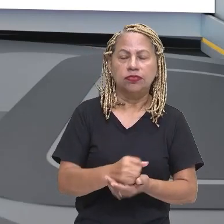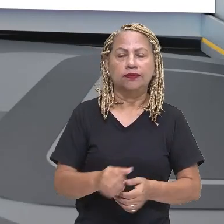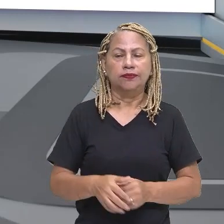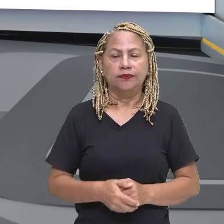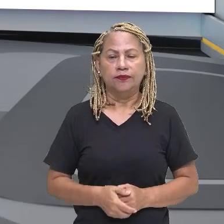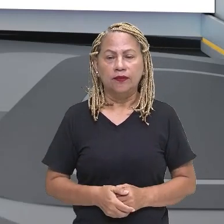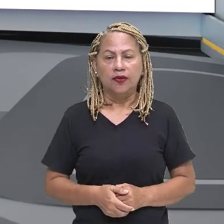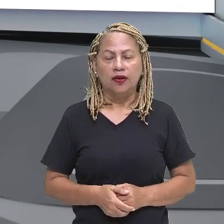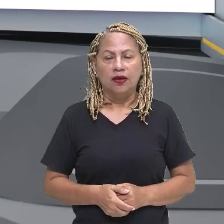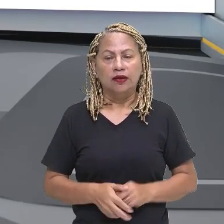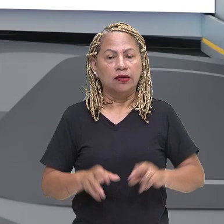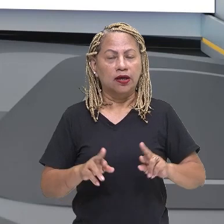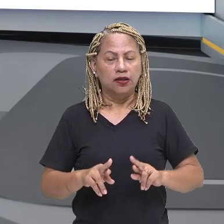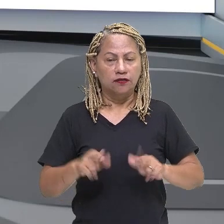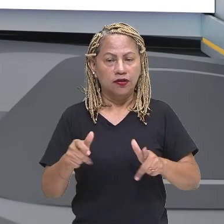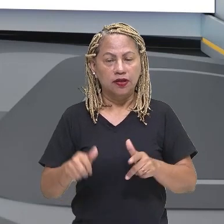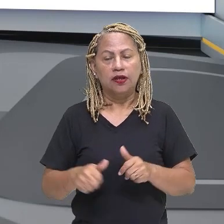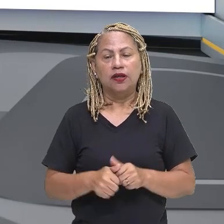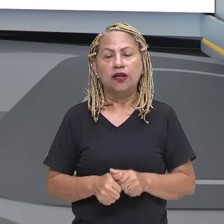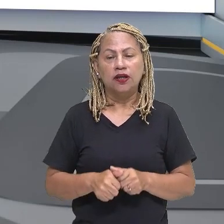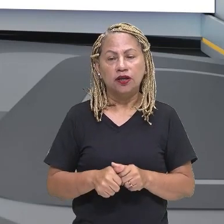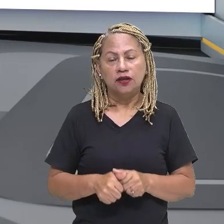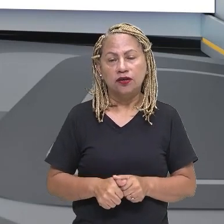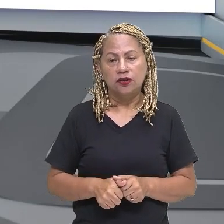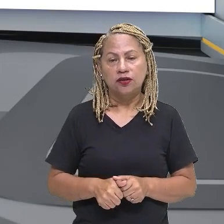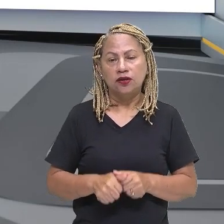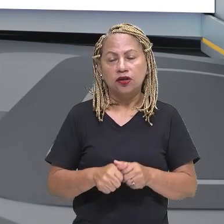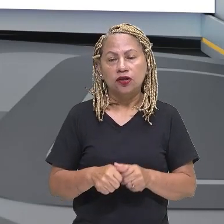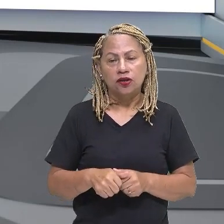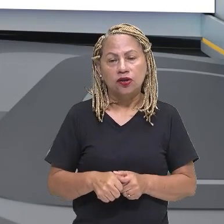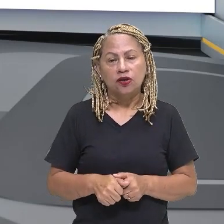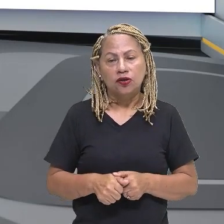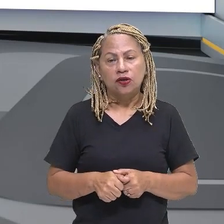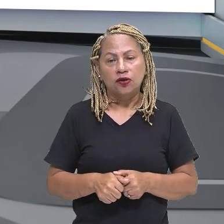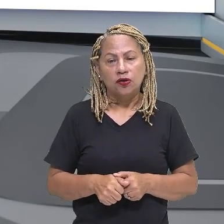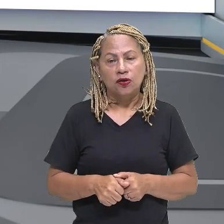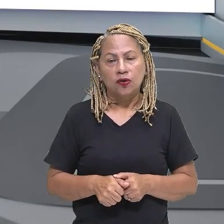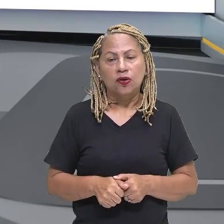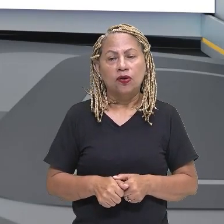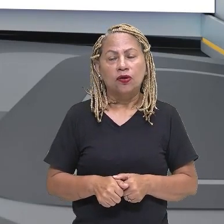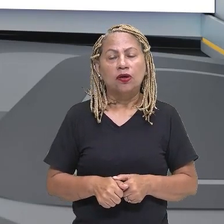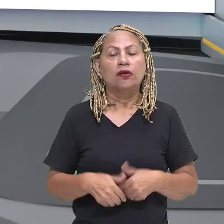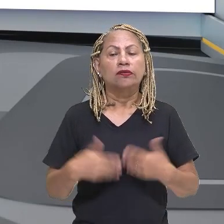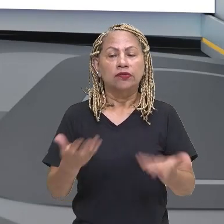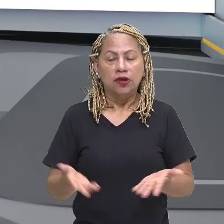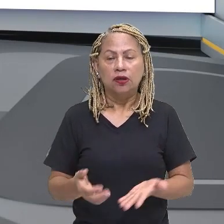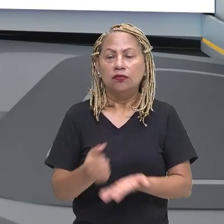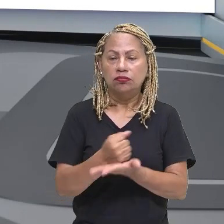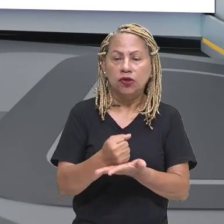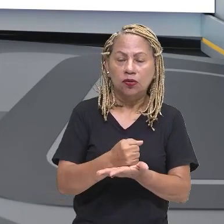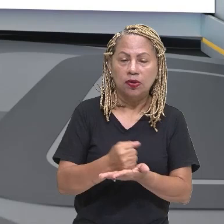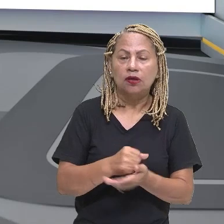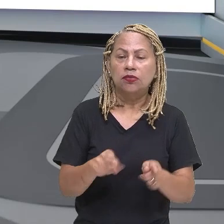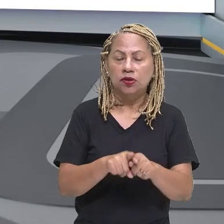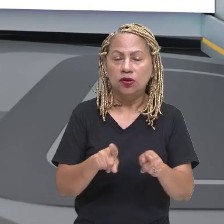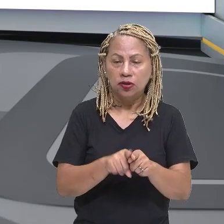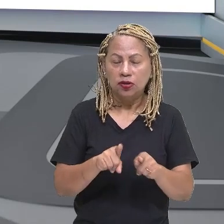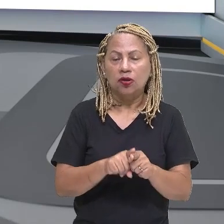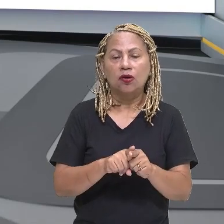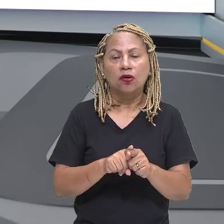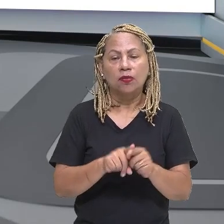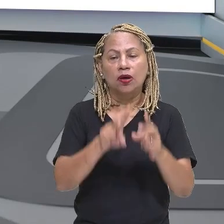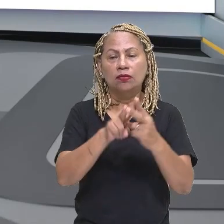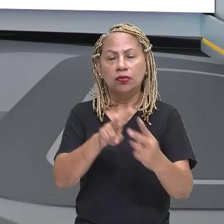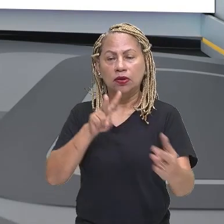Ao contrário do FPS e o Battle Royale, o MOBA é um game online em que